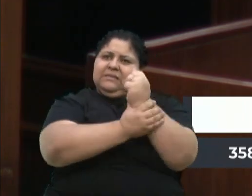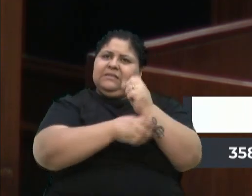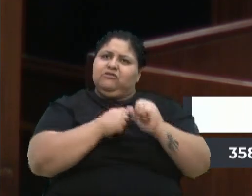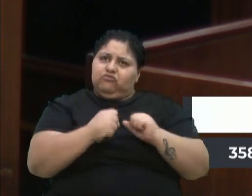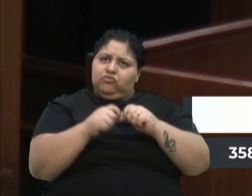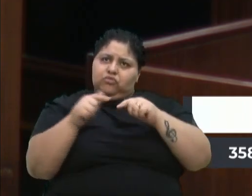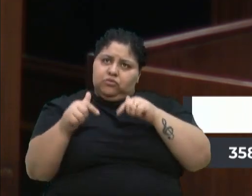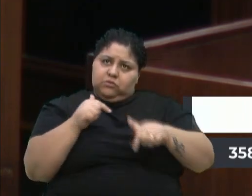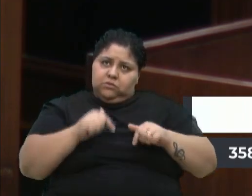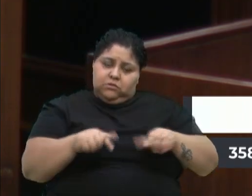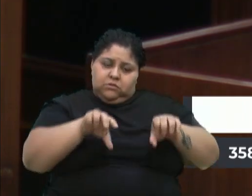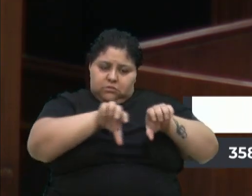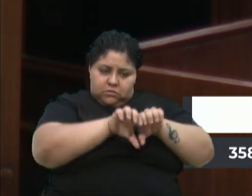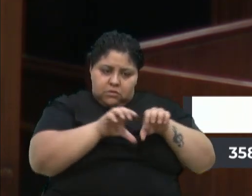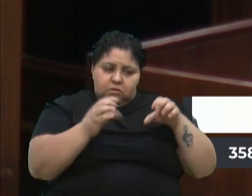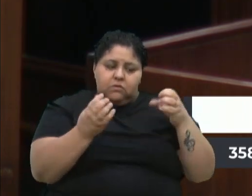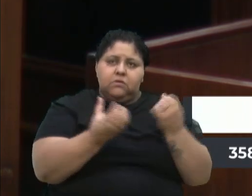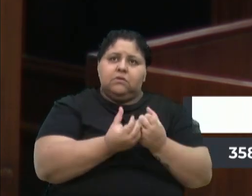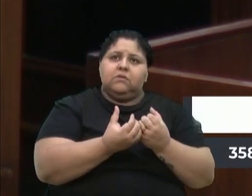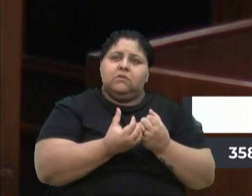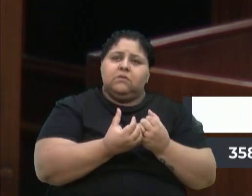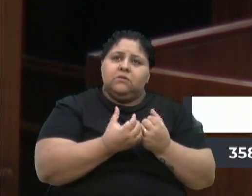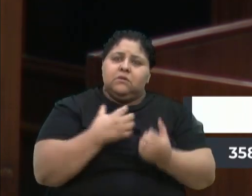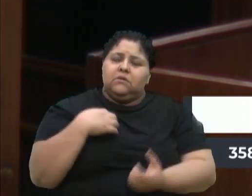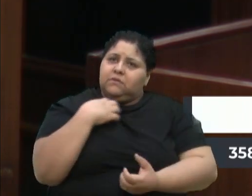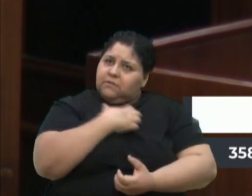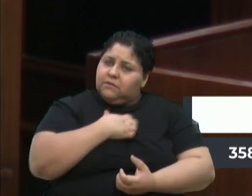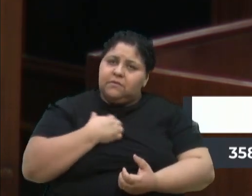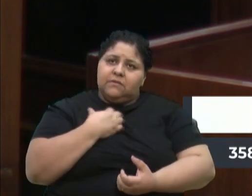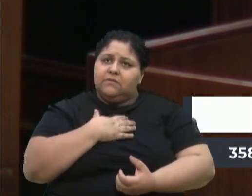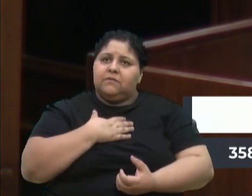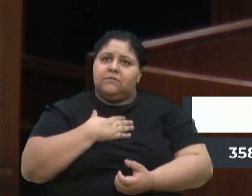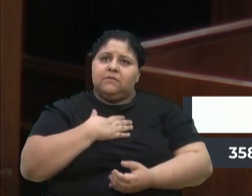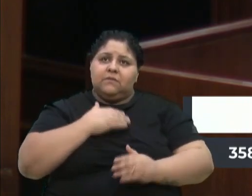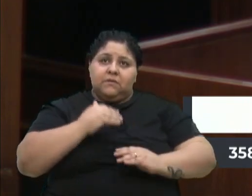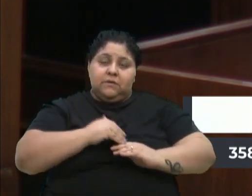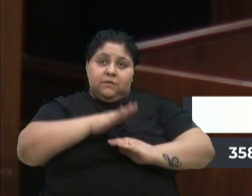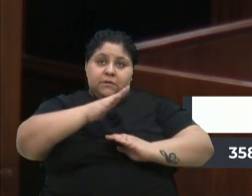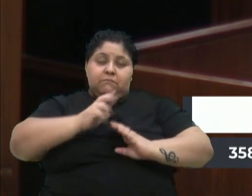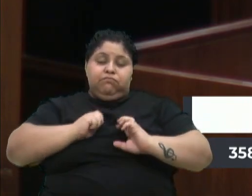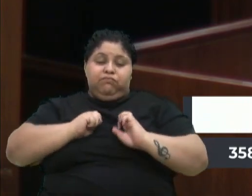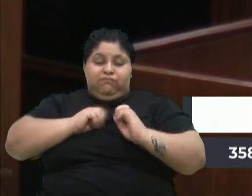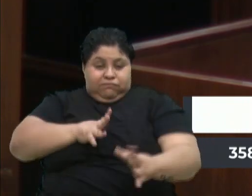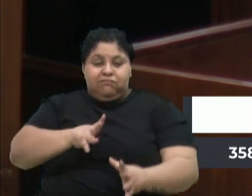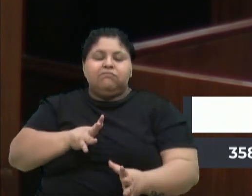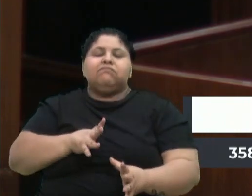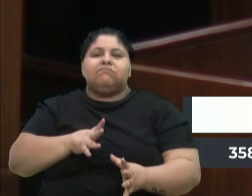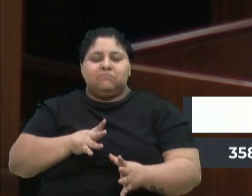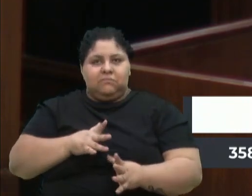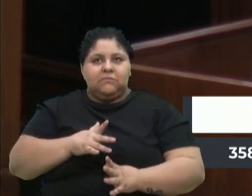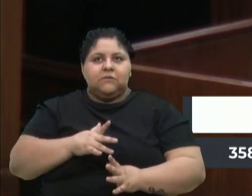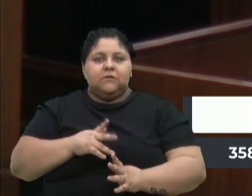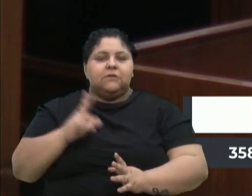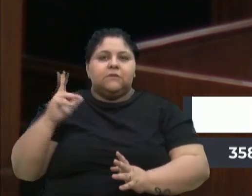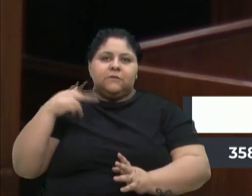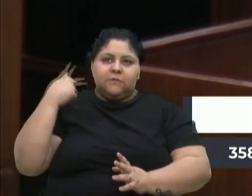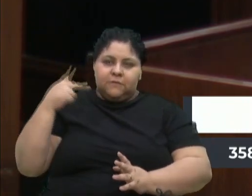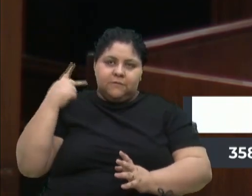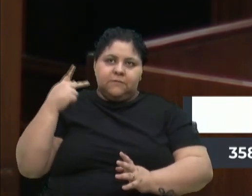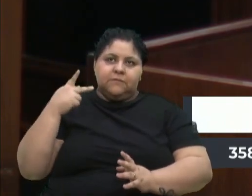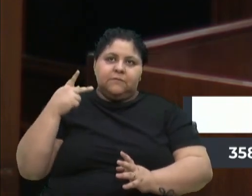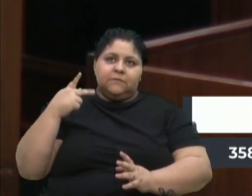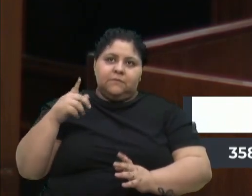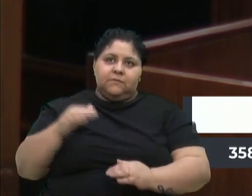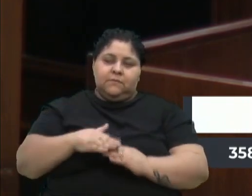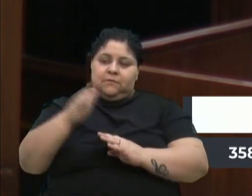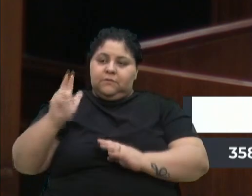trabalhar com a sua comunidade de forma mais ativa, vamos dizer assim, e, né, o vereador seria até mais